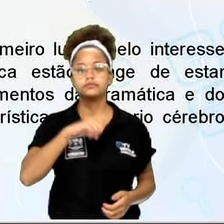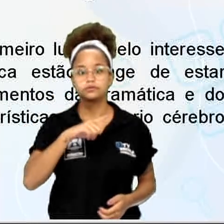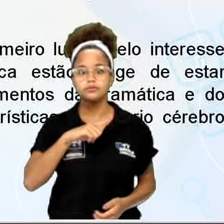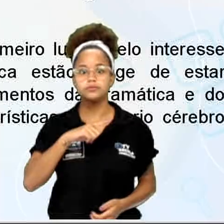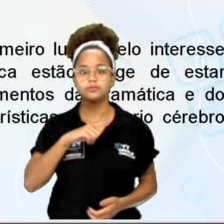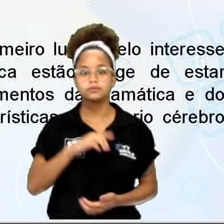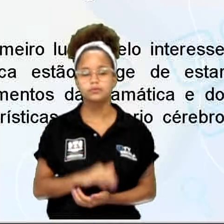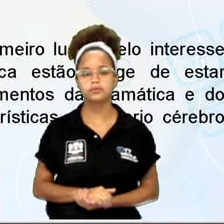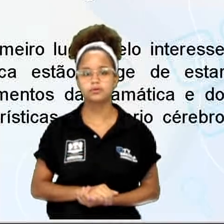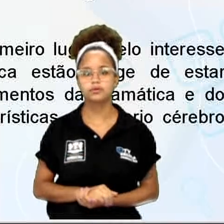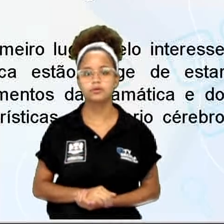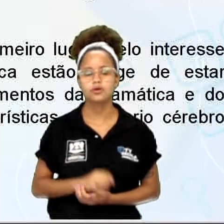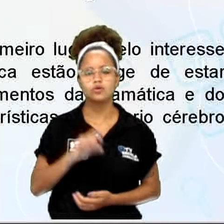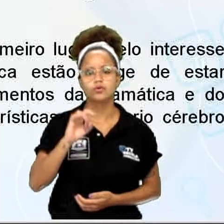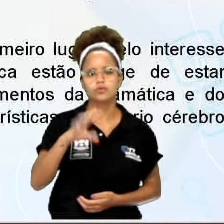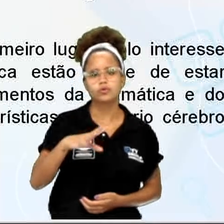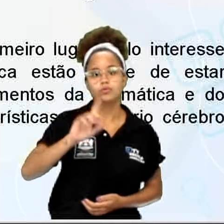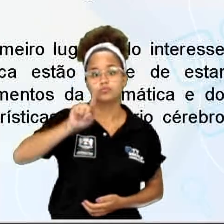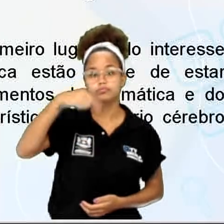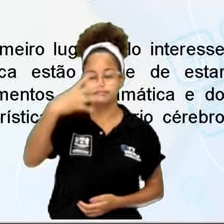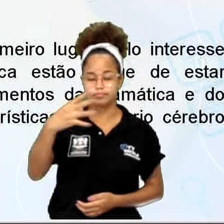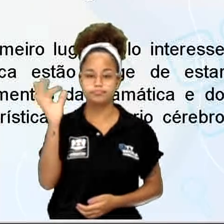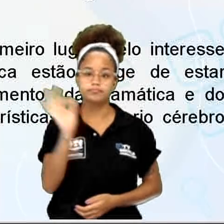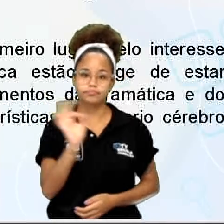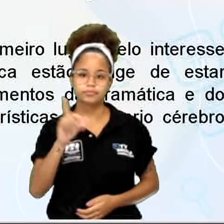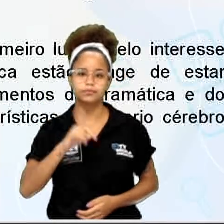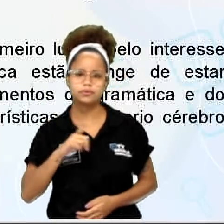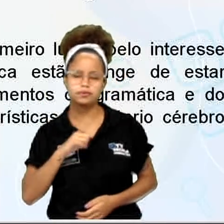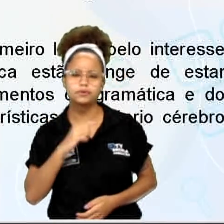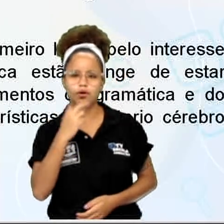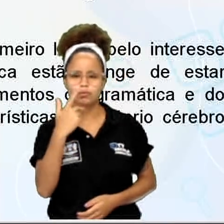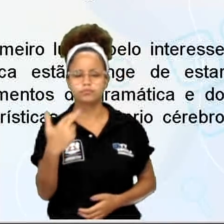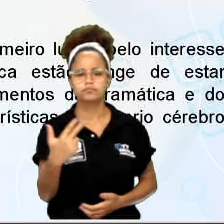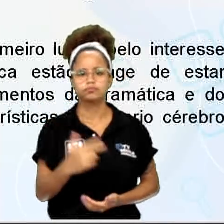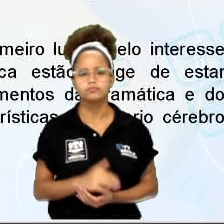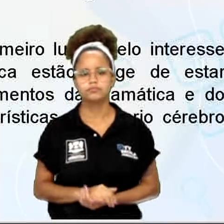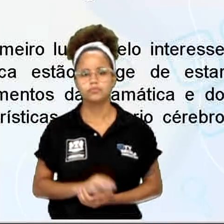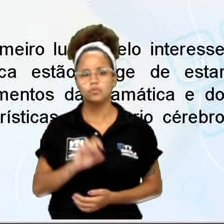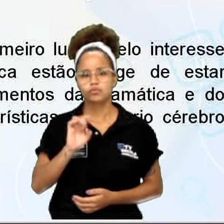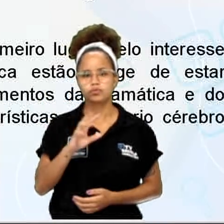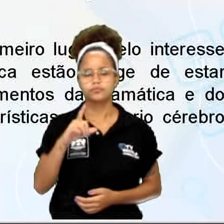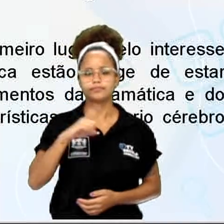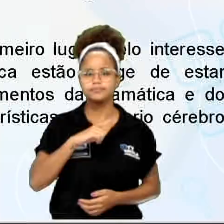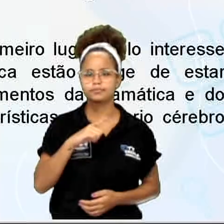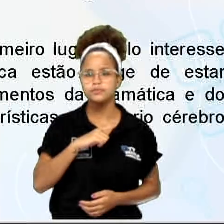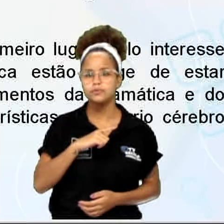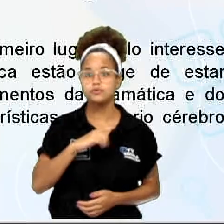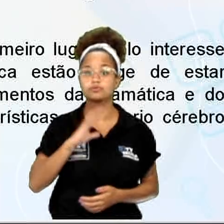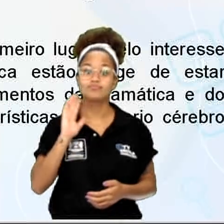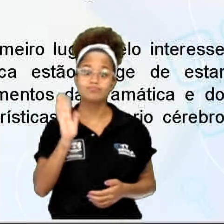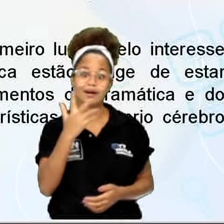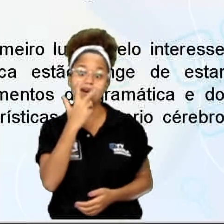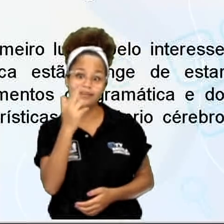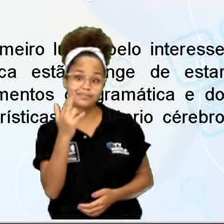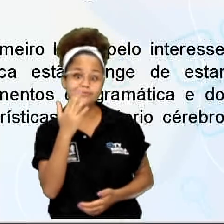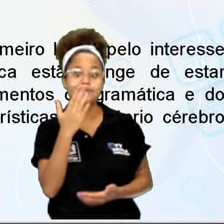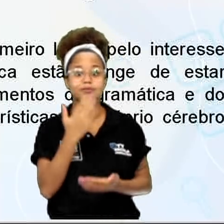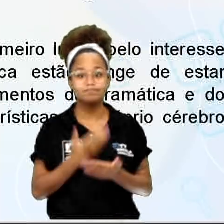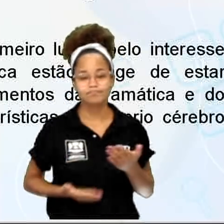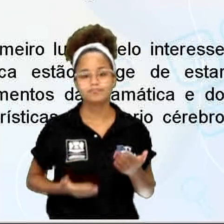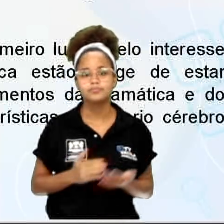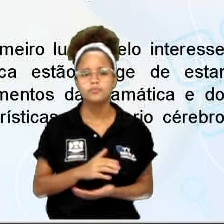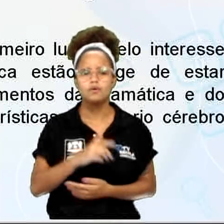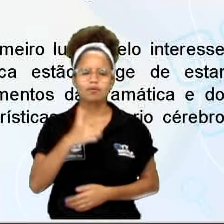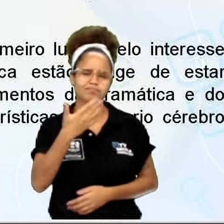humanidade partilha o restante dos idiomas, metade dos quais se encontra em perigo de extinção. Entre 20